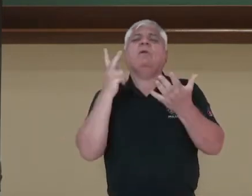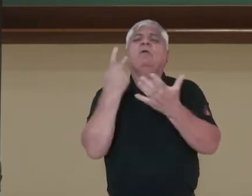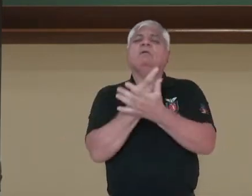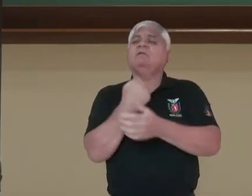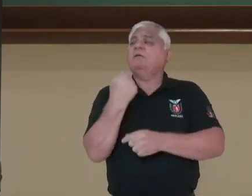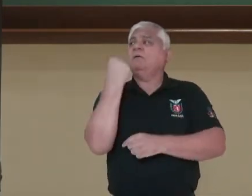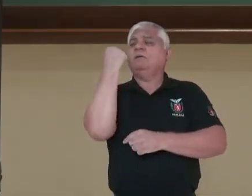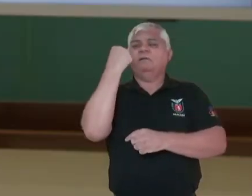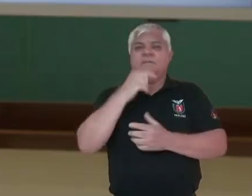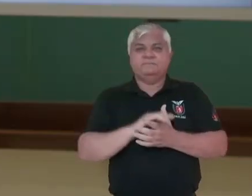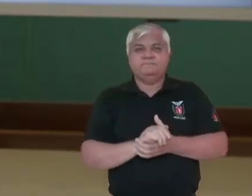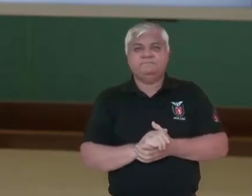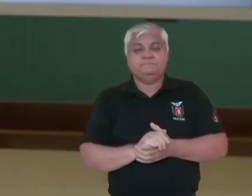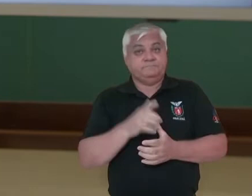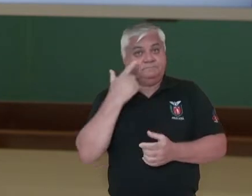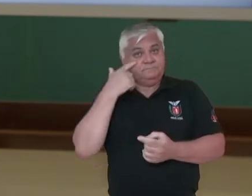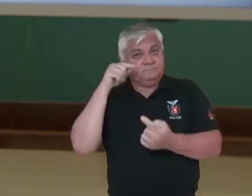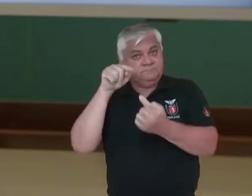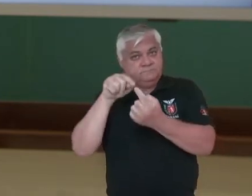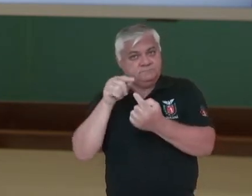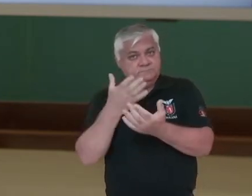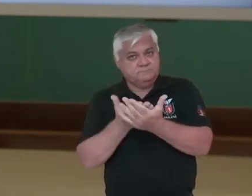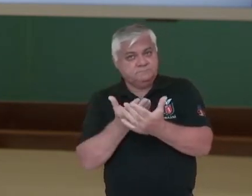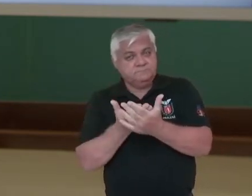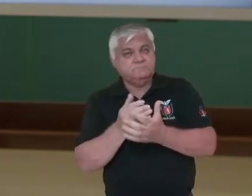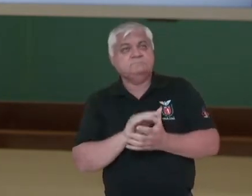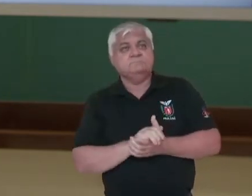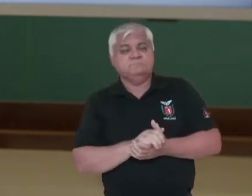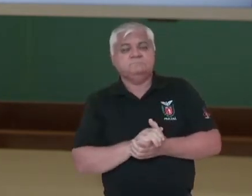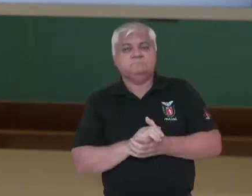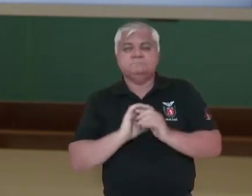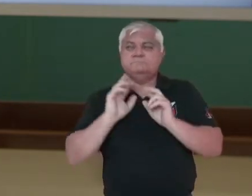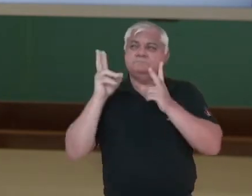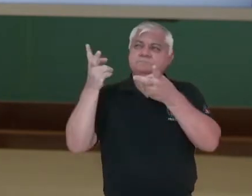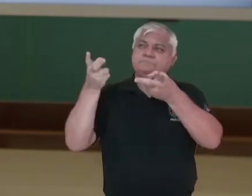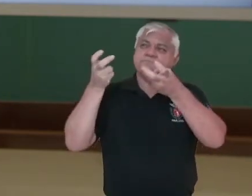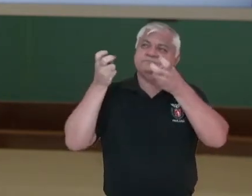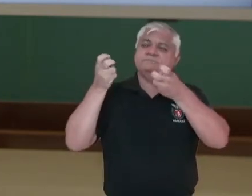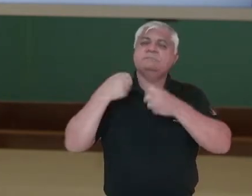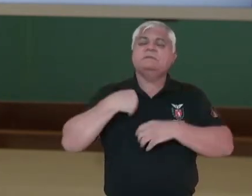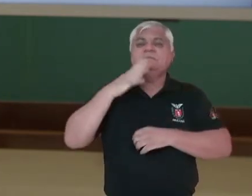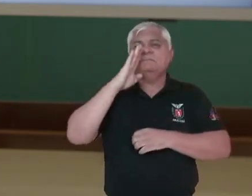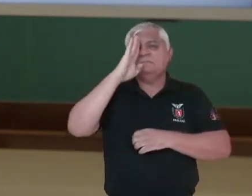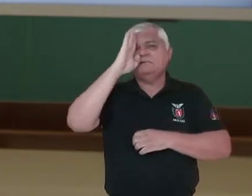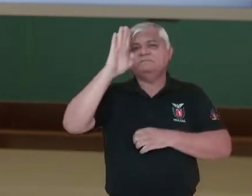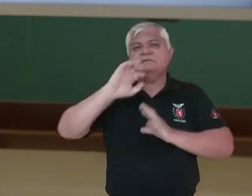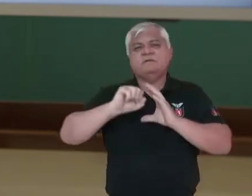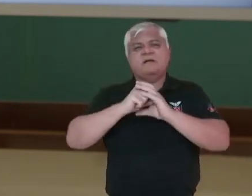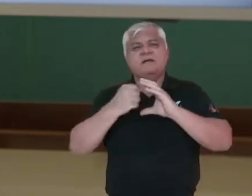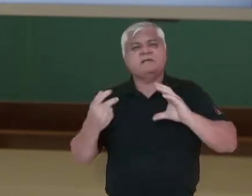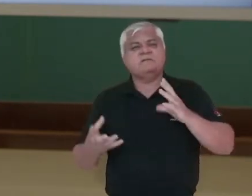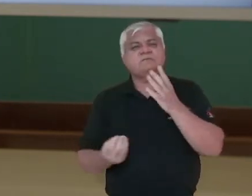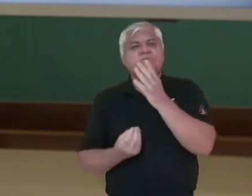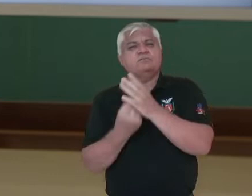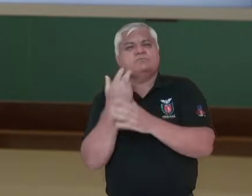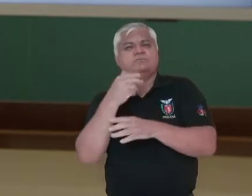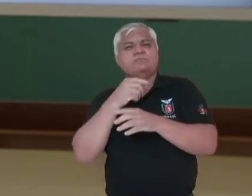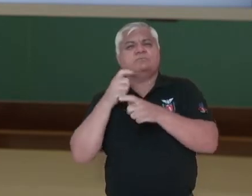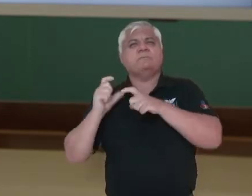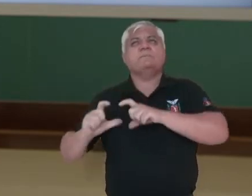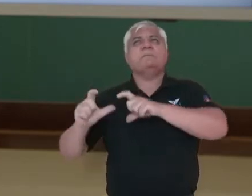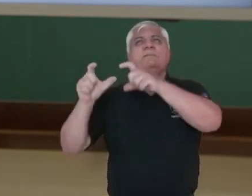formação. Vamos ali ao objetivo da nossa aula, então? Reconhecer as principais características de formação territorial